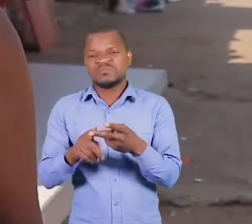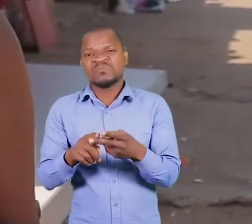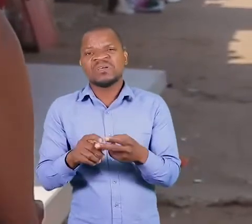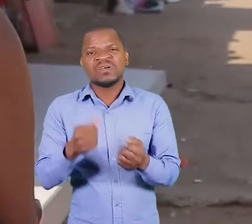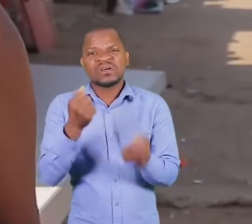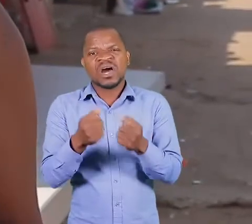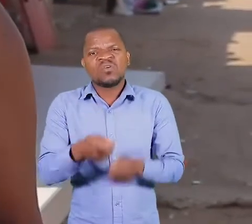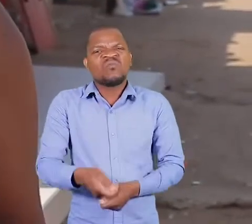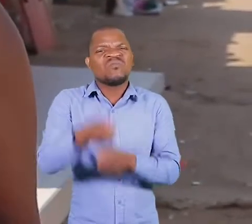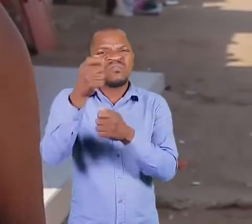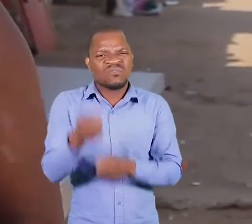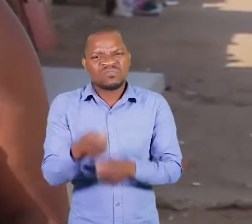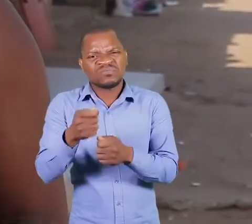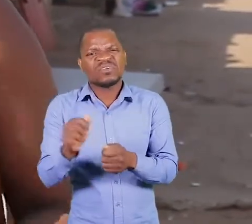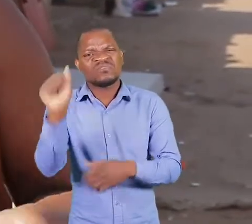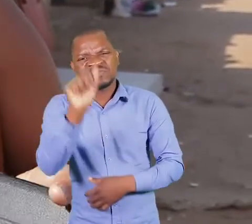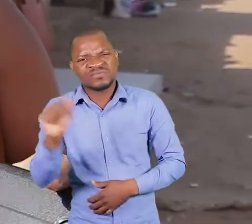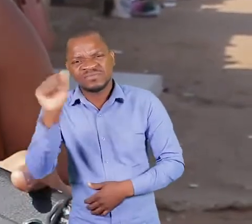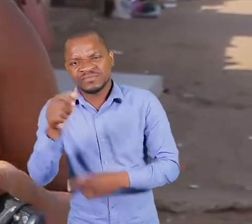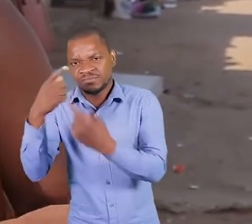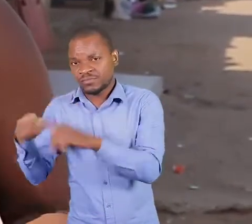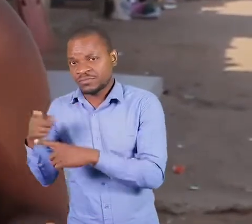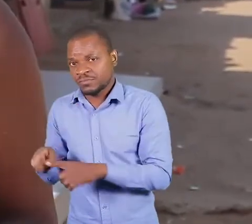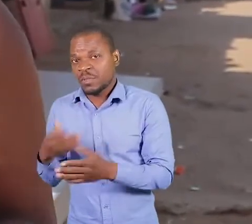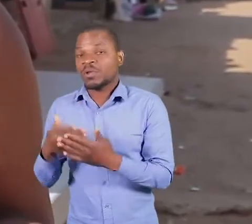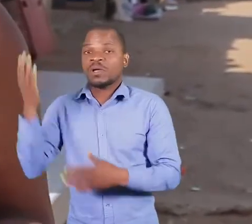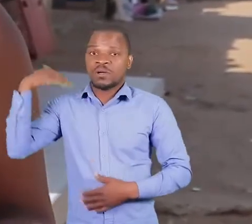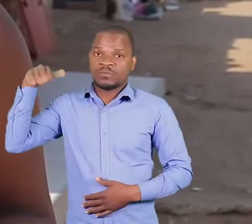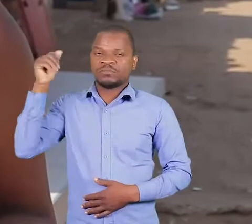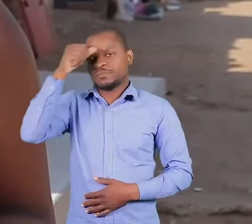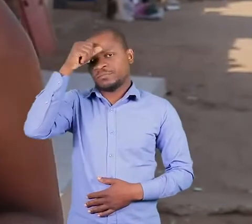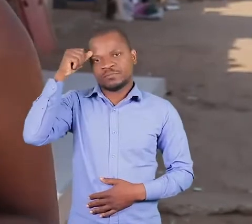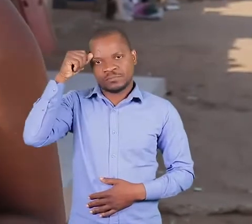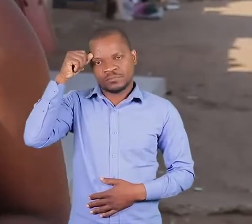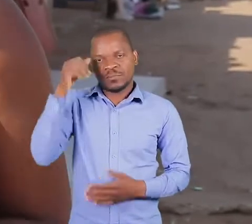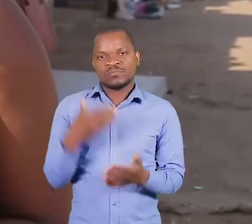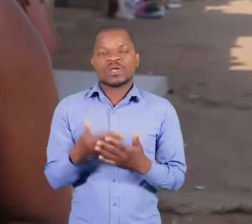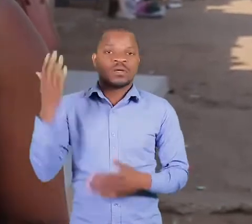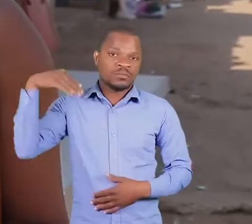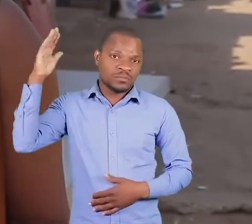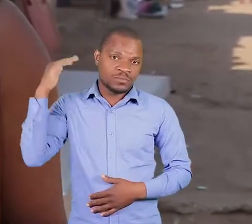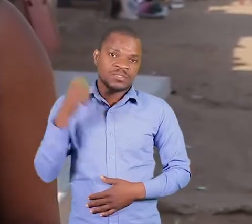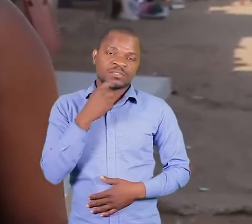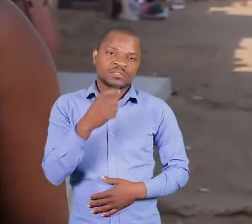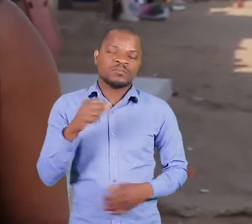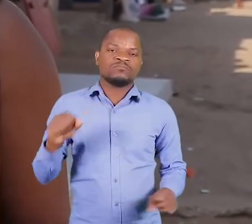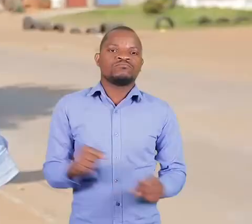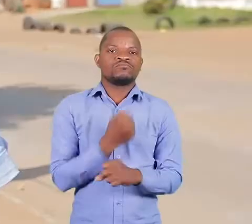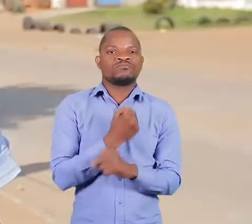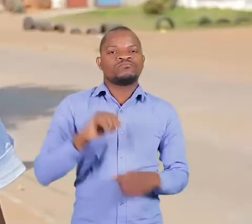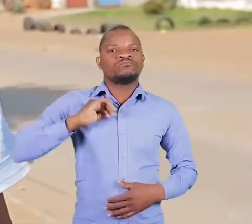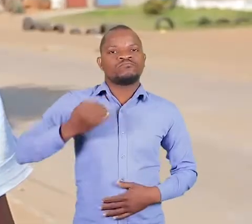carruagens, estão em sítios em que antigamente dizia-se o quê? Mulheres não podem